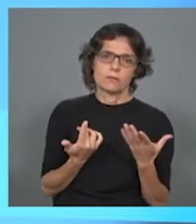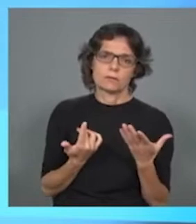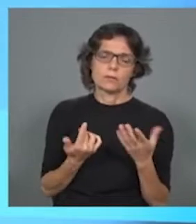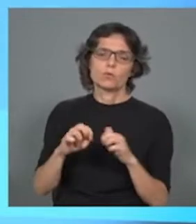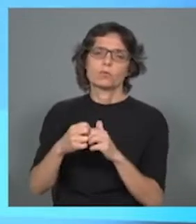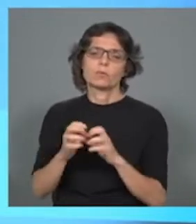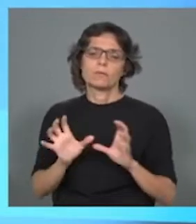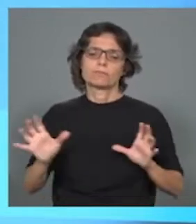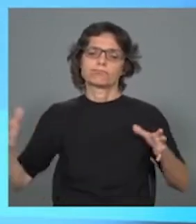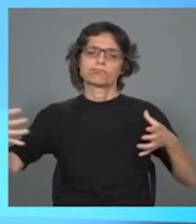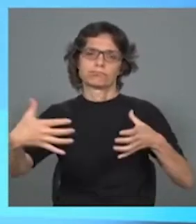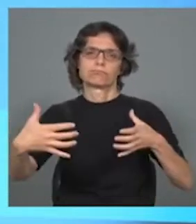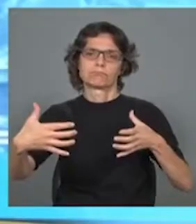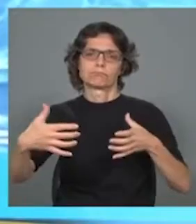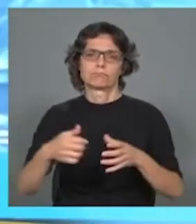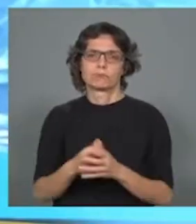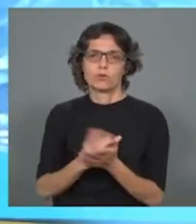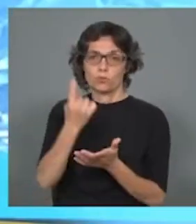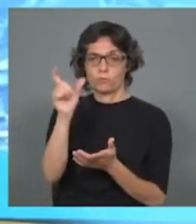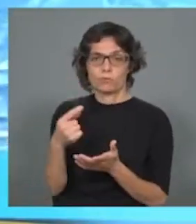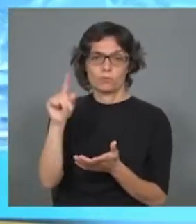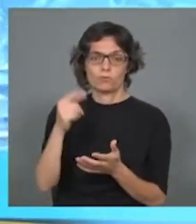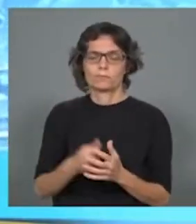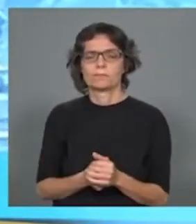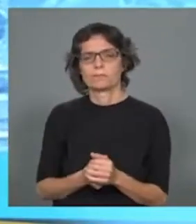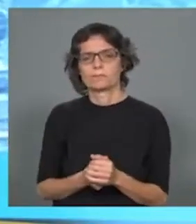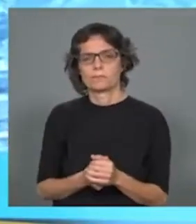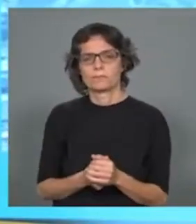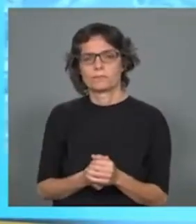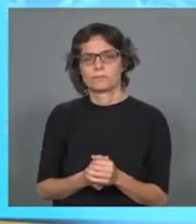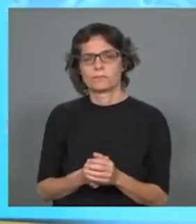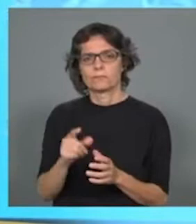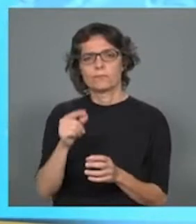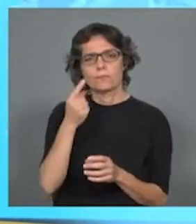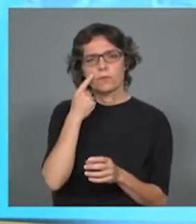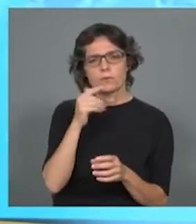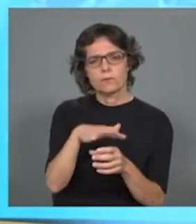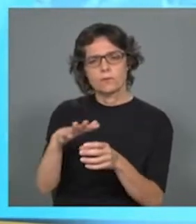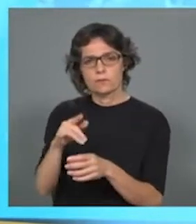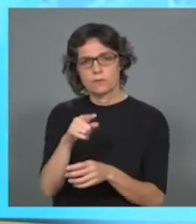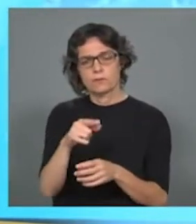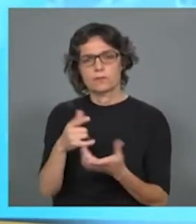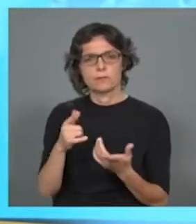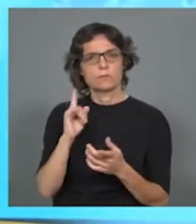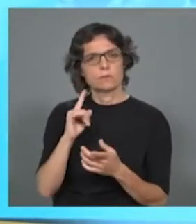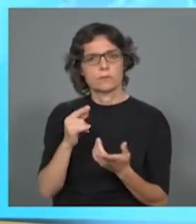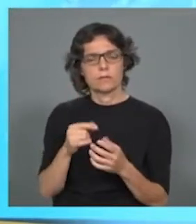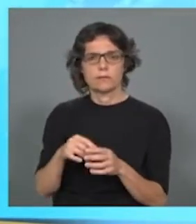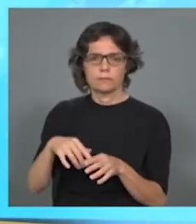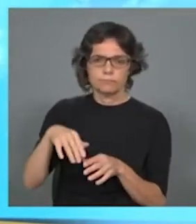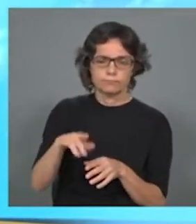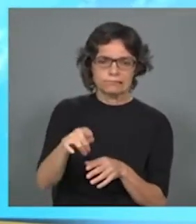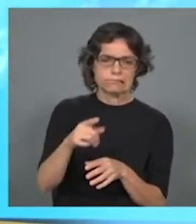toda a família. E conhecer as situações, Márcia, é o primeiro passo para conseguir uma resposta, não